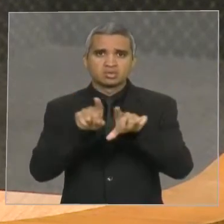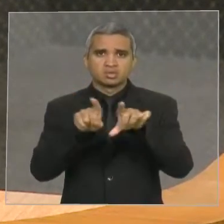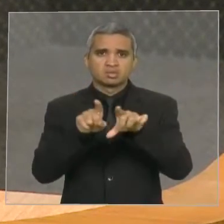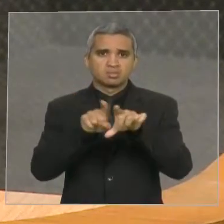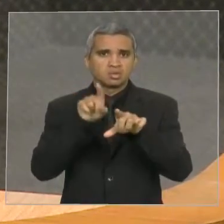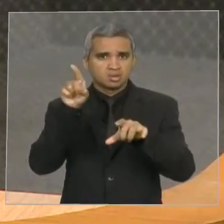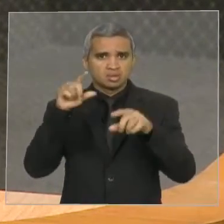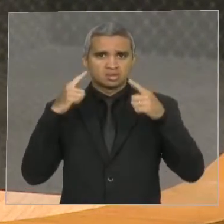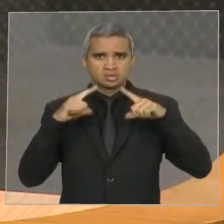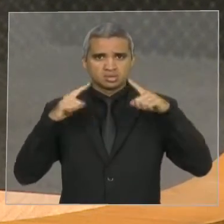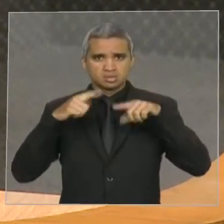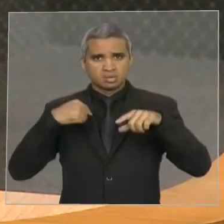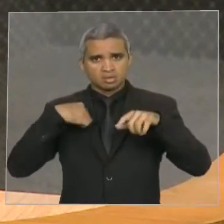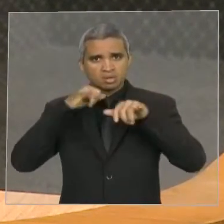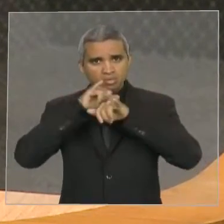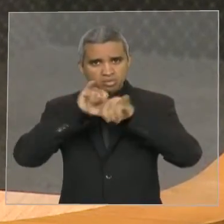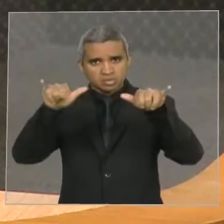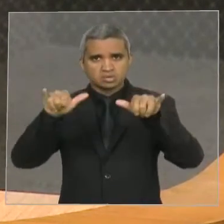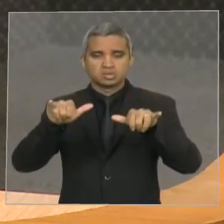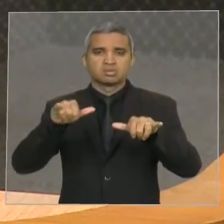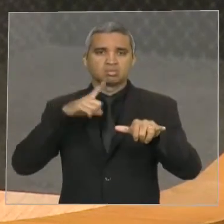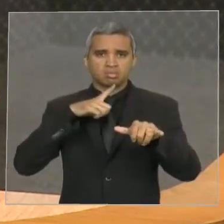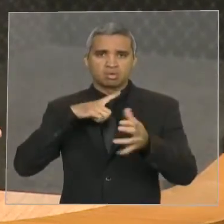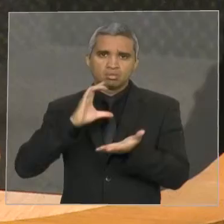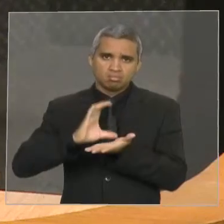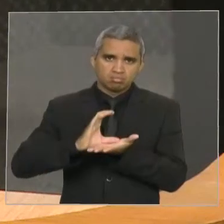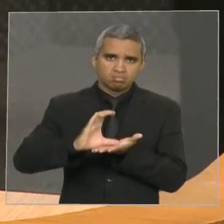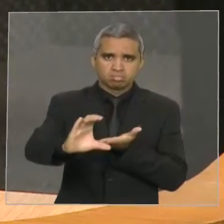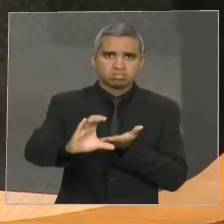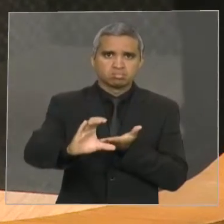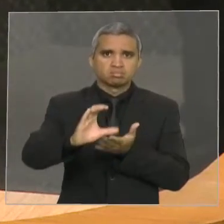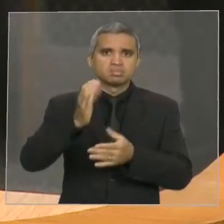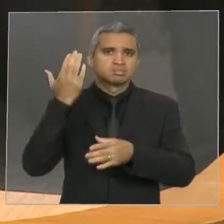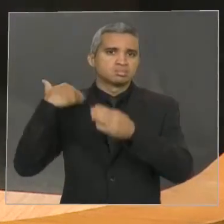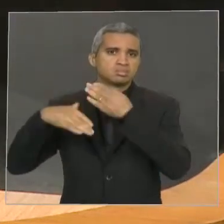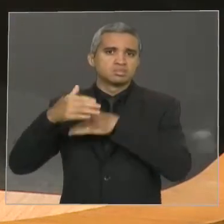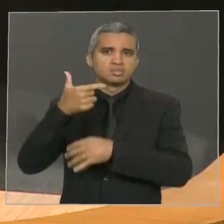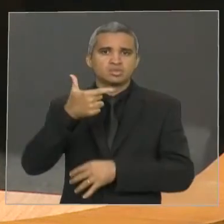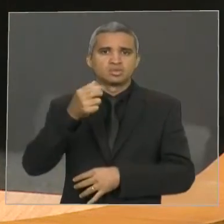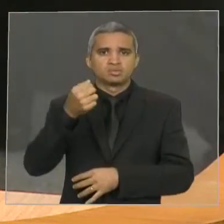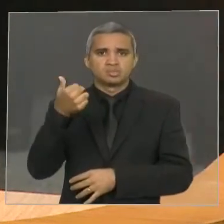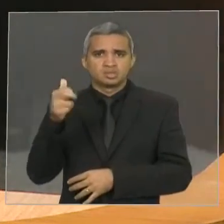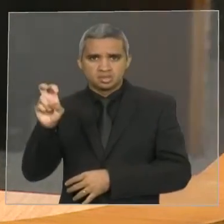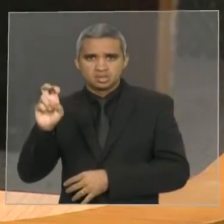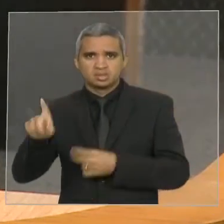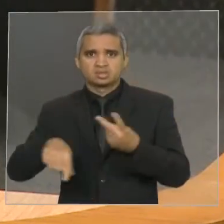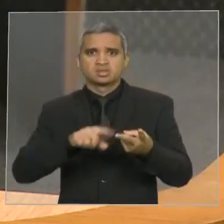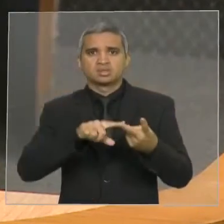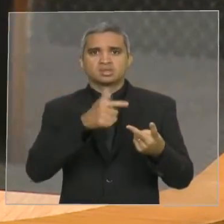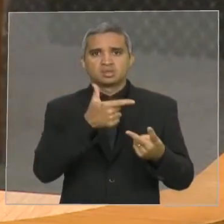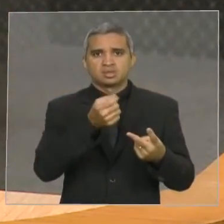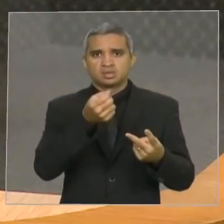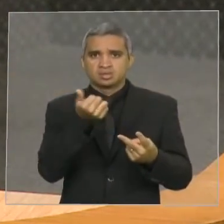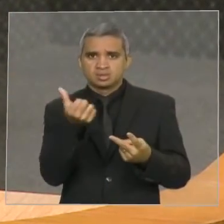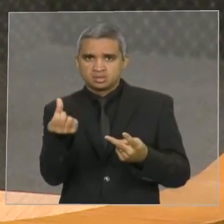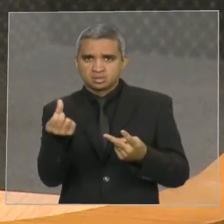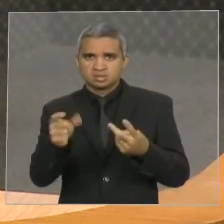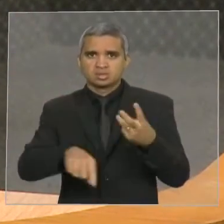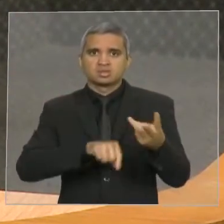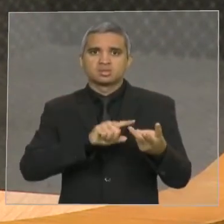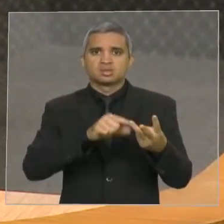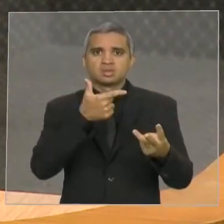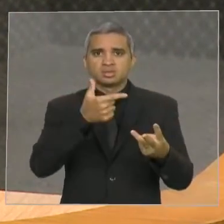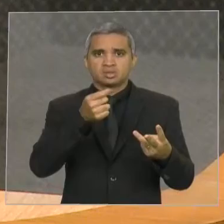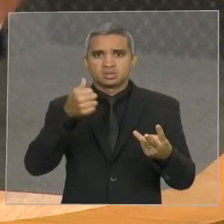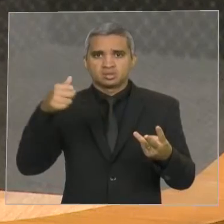anunciei mais uma emenda nossa, assim como fizemos em 2015, em 2016, em 2017, agora